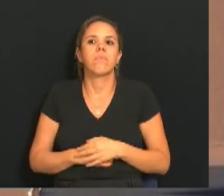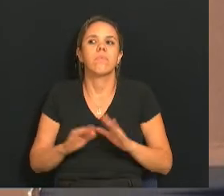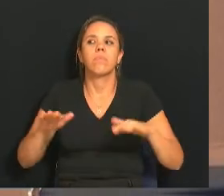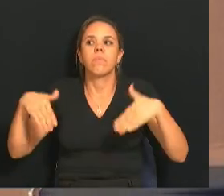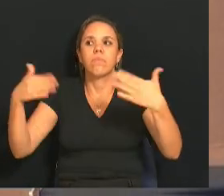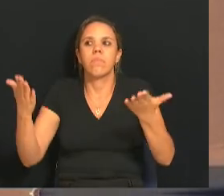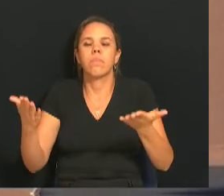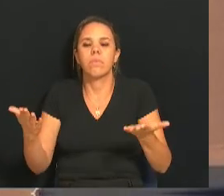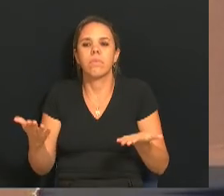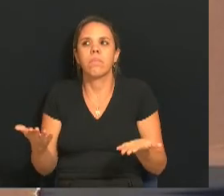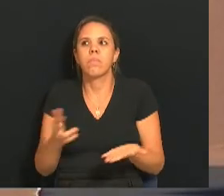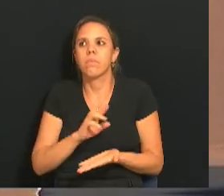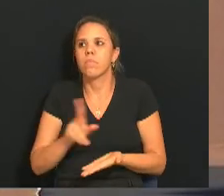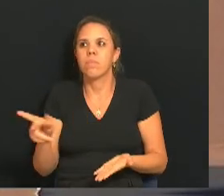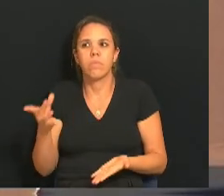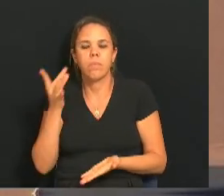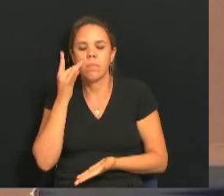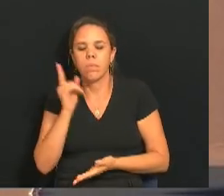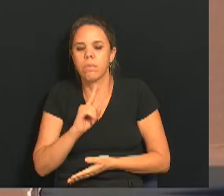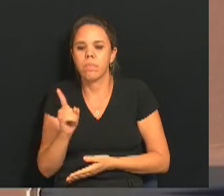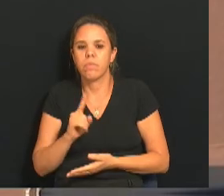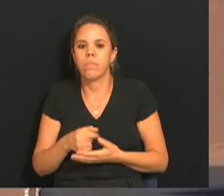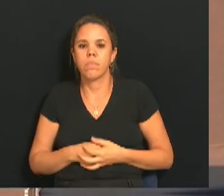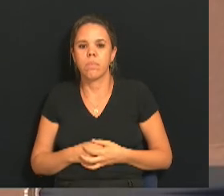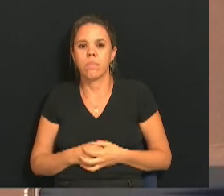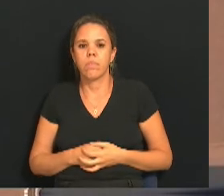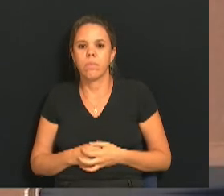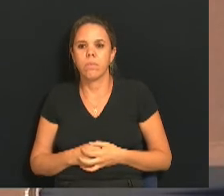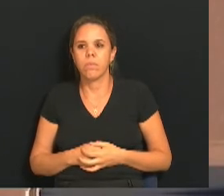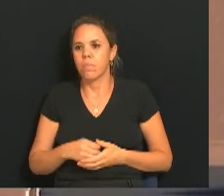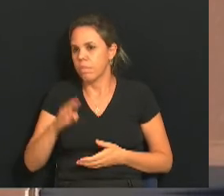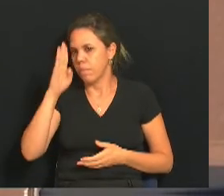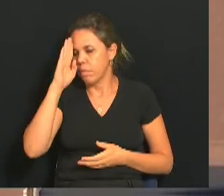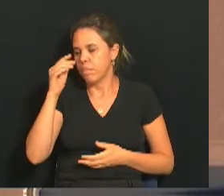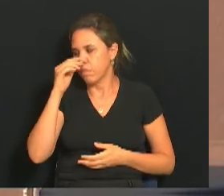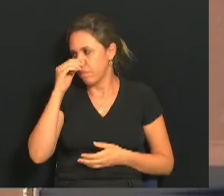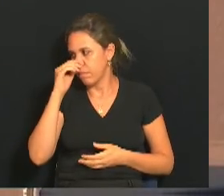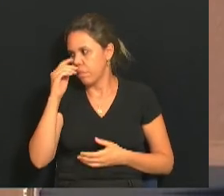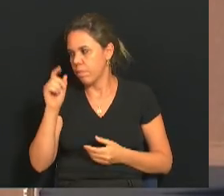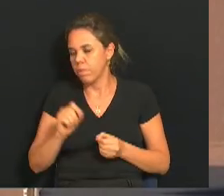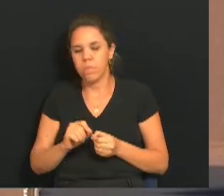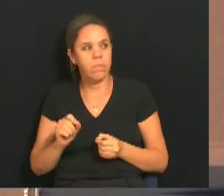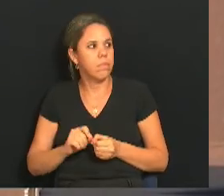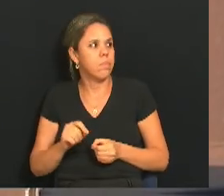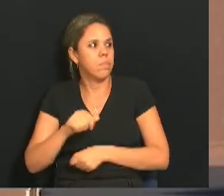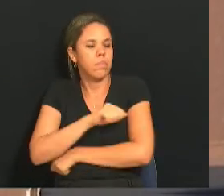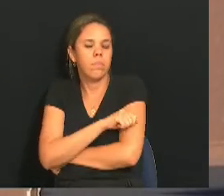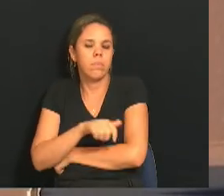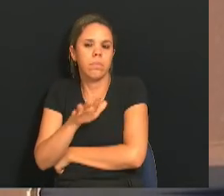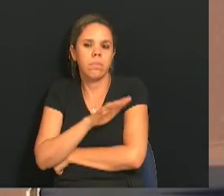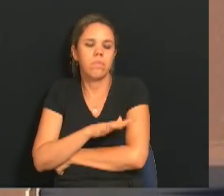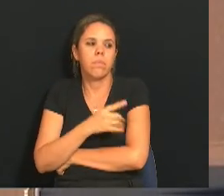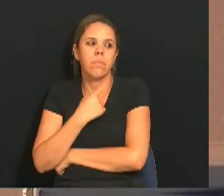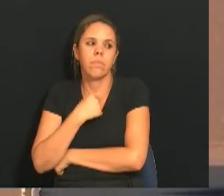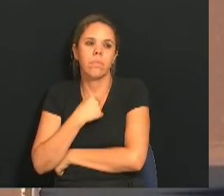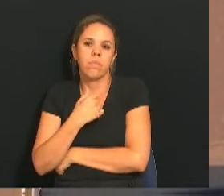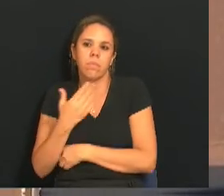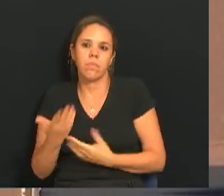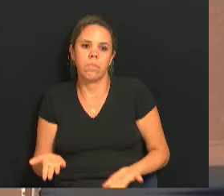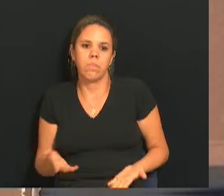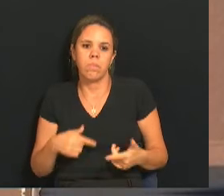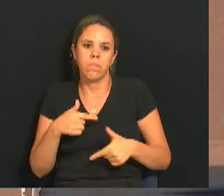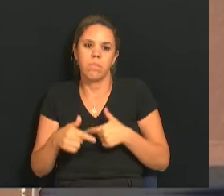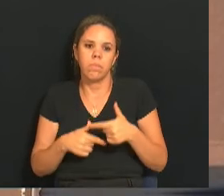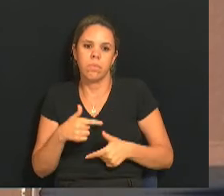Bolsonaro não está mais presente na escada. Vale destacar que tal inscrição foi feita por um aluno espontaneamente, já que o trabalho era